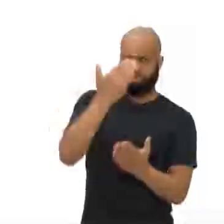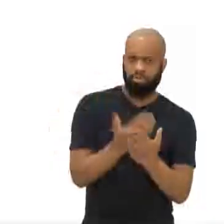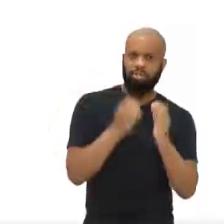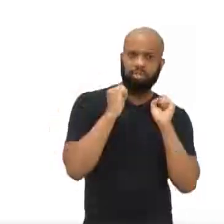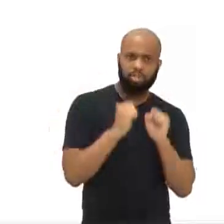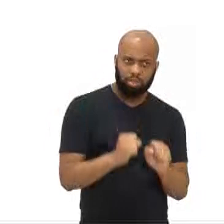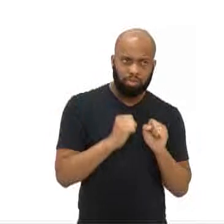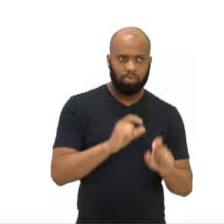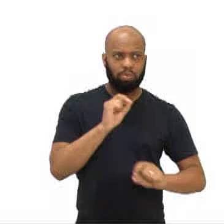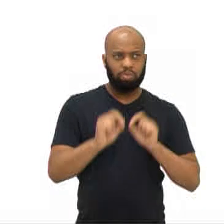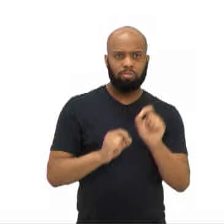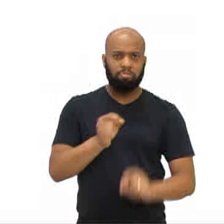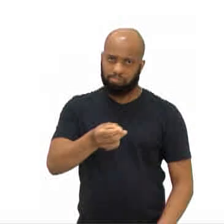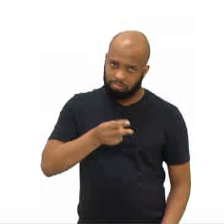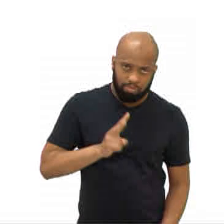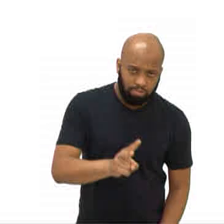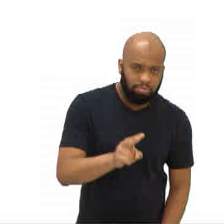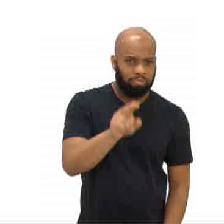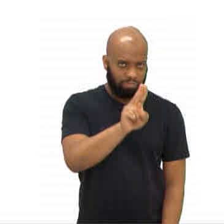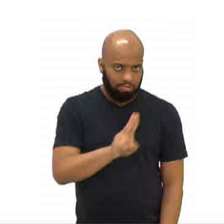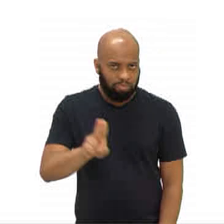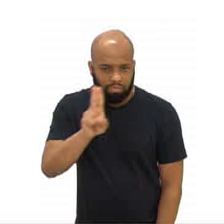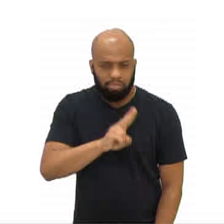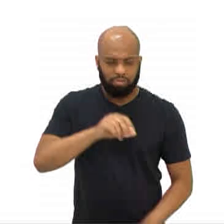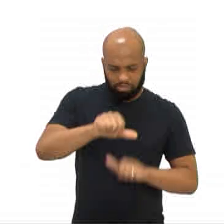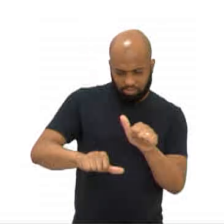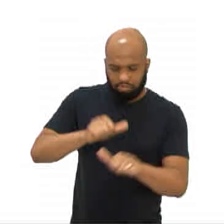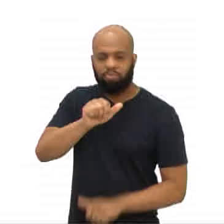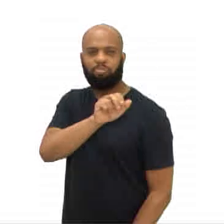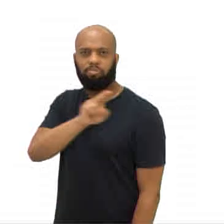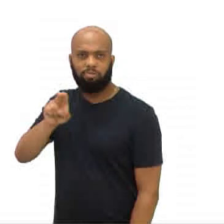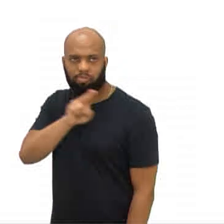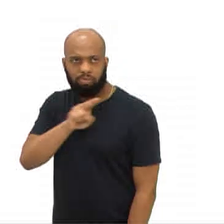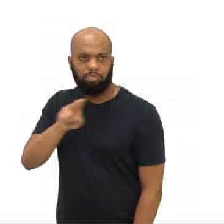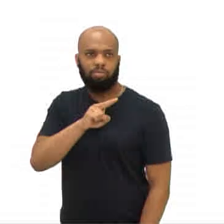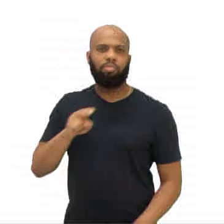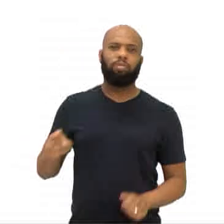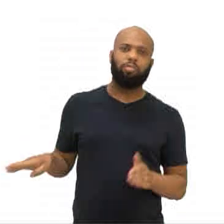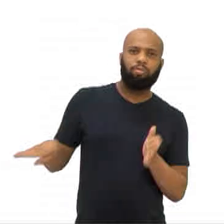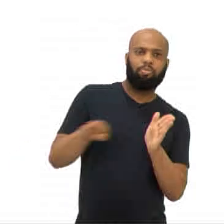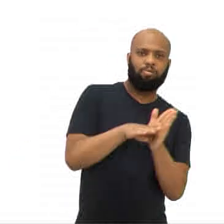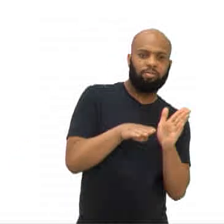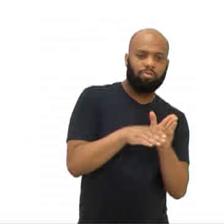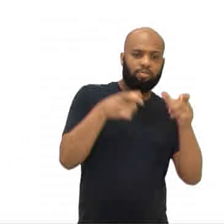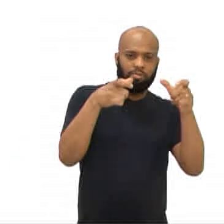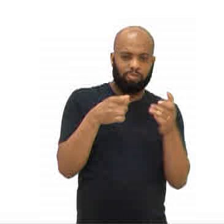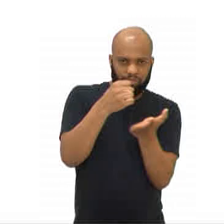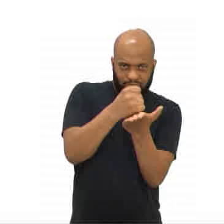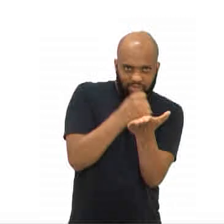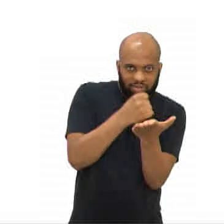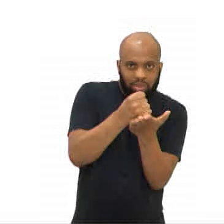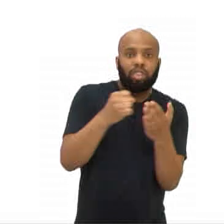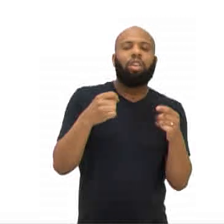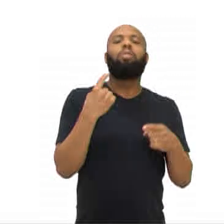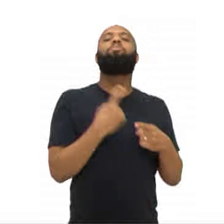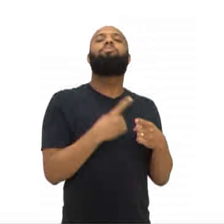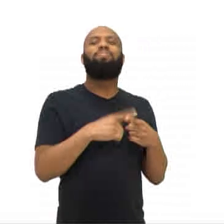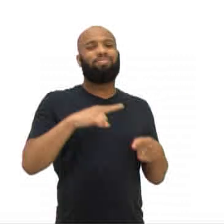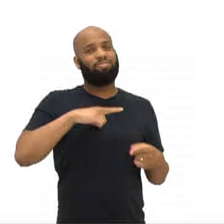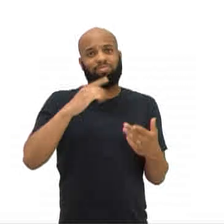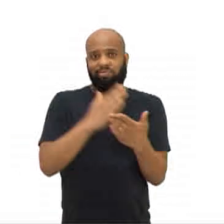ser corriente esse uso, sugestão de troca de nomes ao ir até o cartório. Porque há